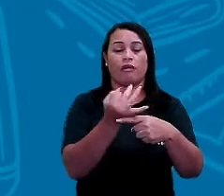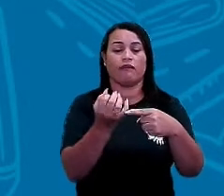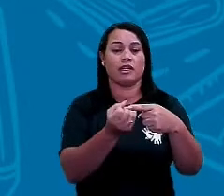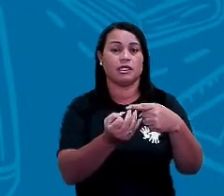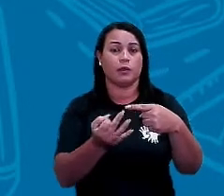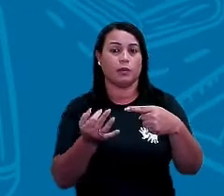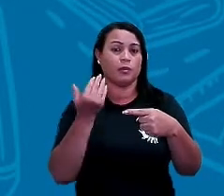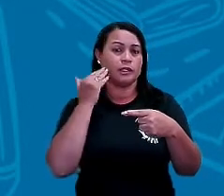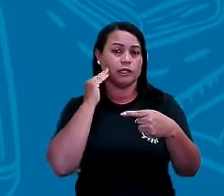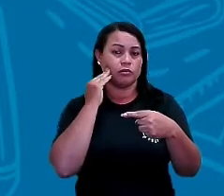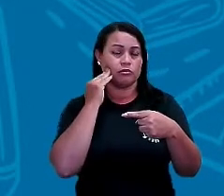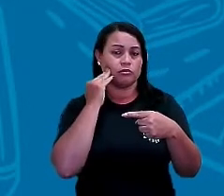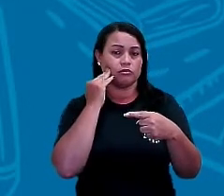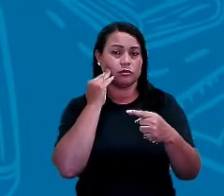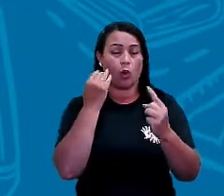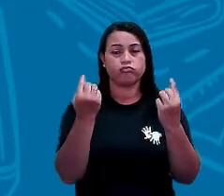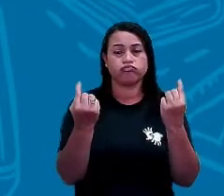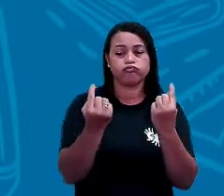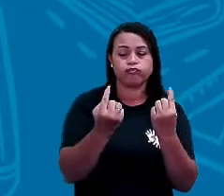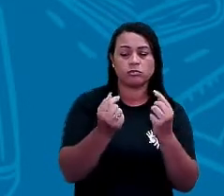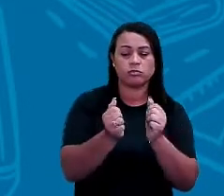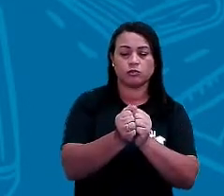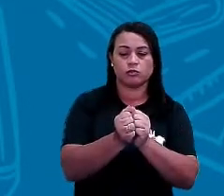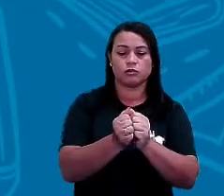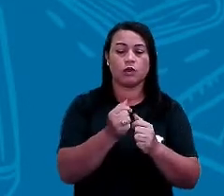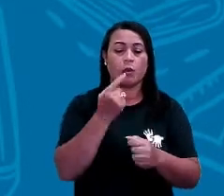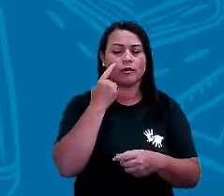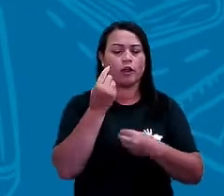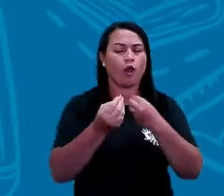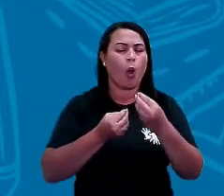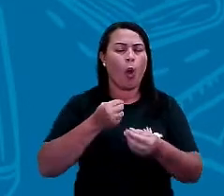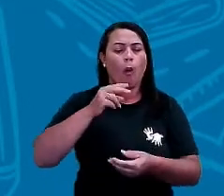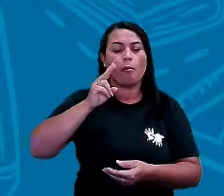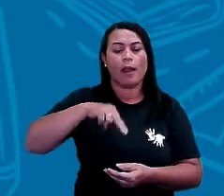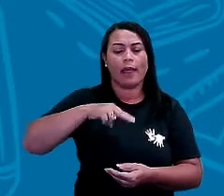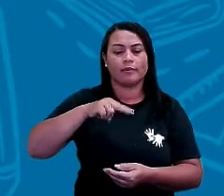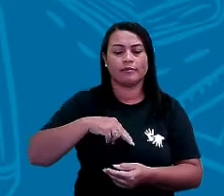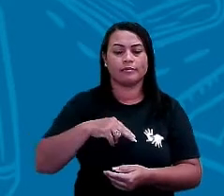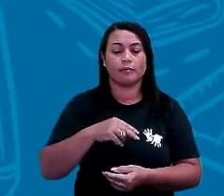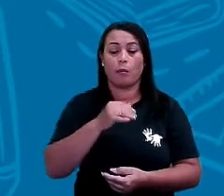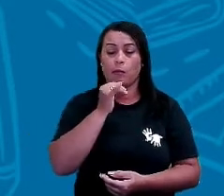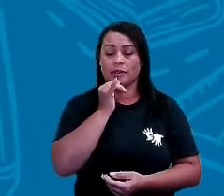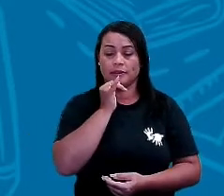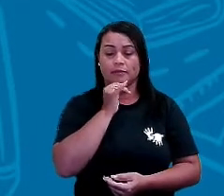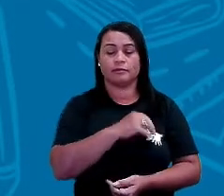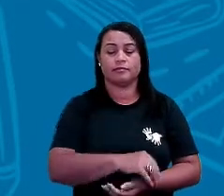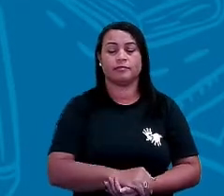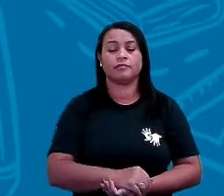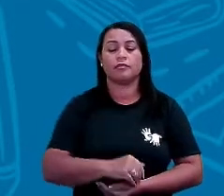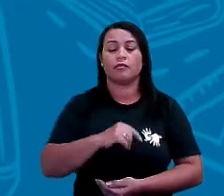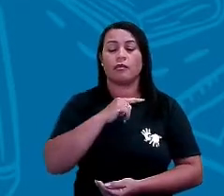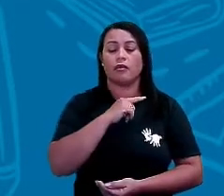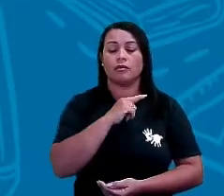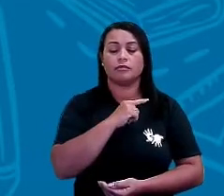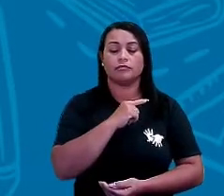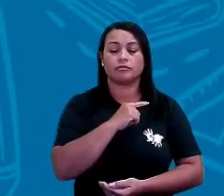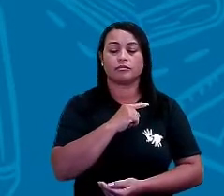tá certo? E aí, como é que eu leio? Por exemplo, eu tenho